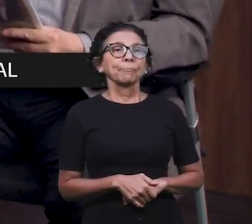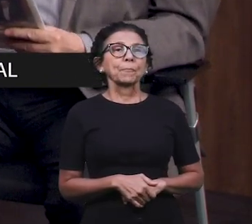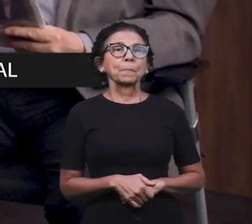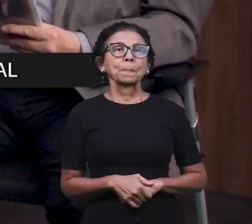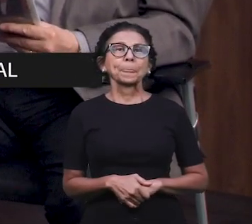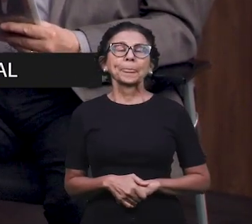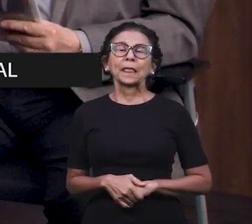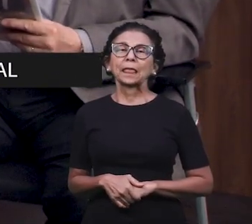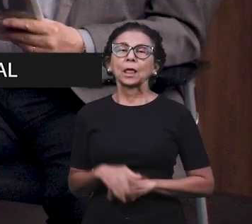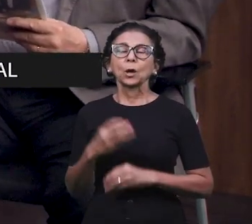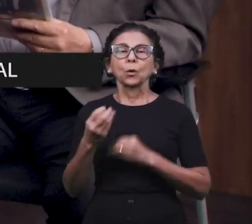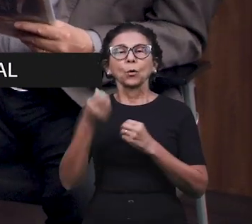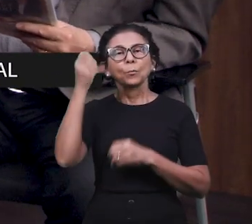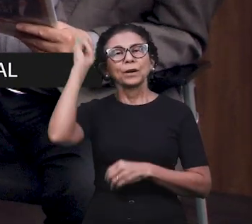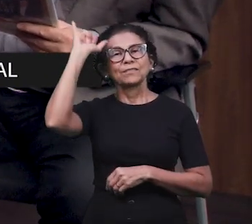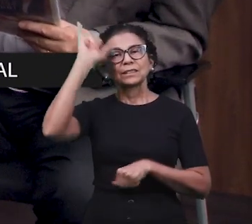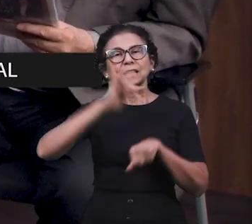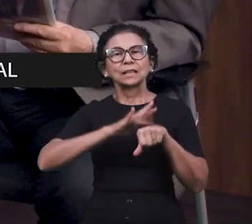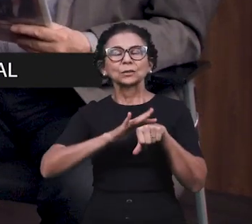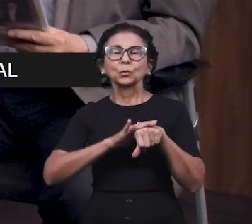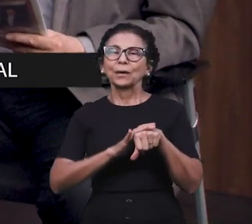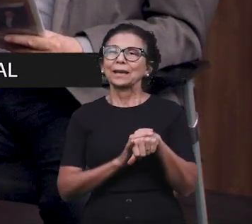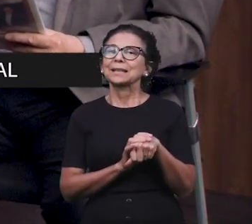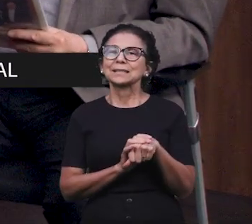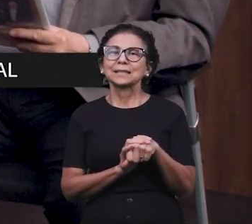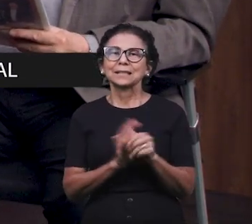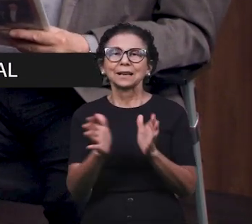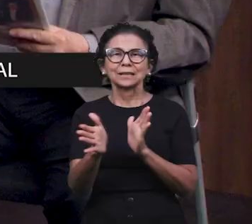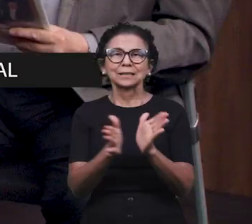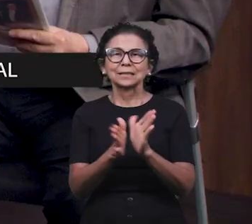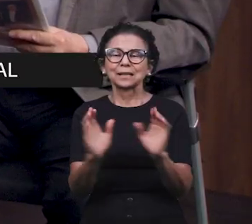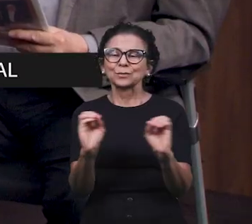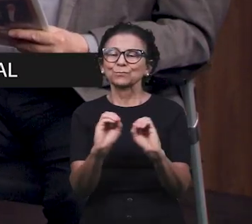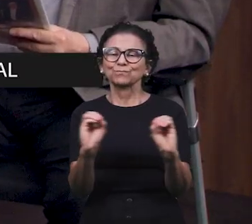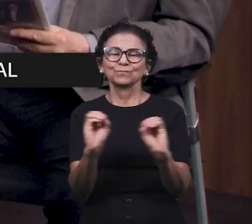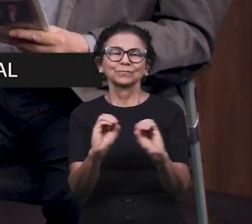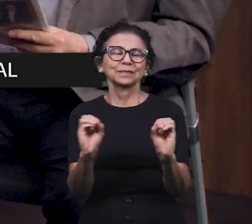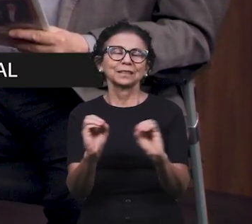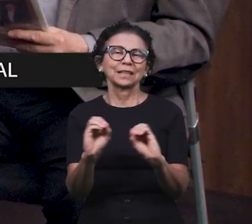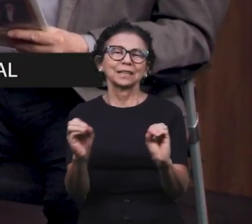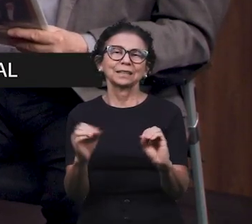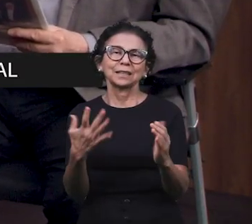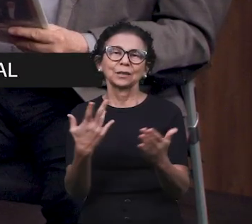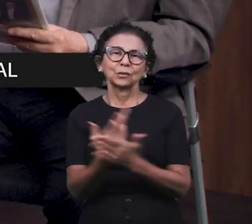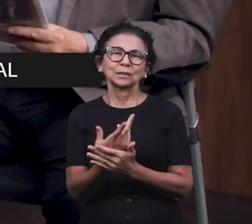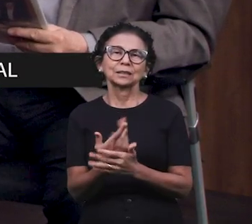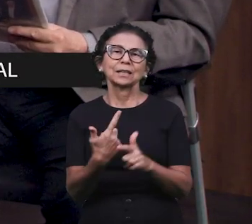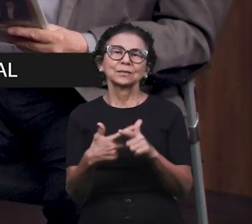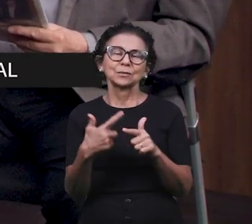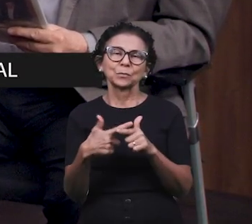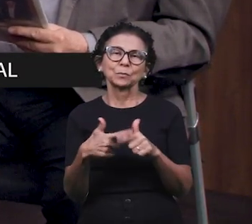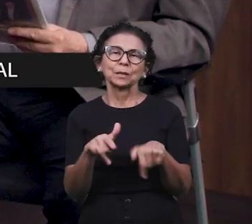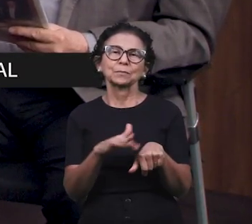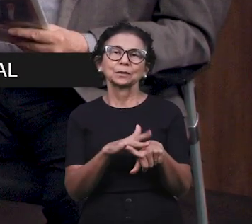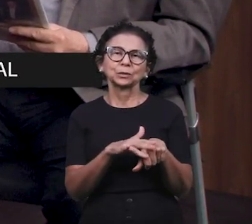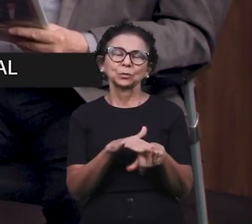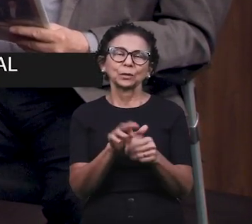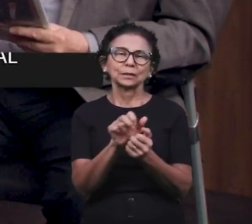às vezes até da prevenção, acaba acontecendo, evoluindo mais esses problemas, né,